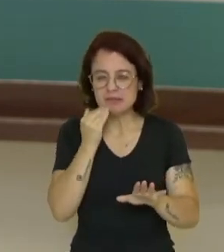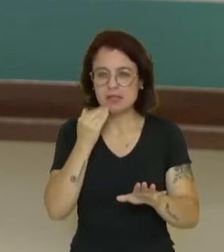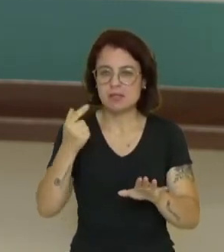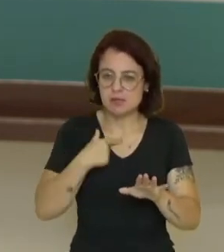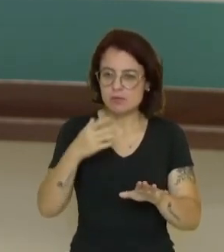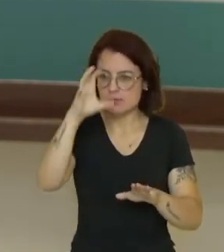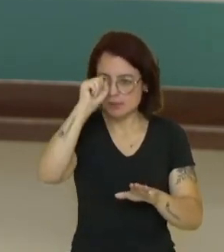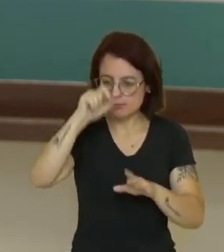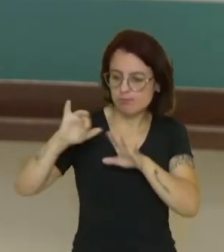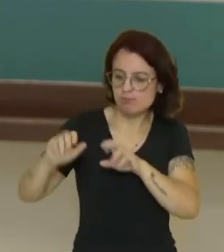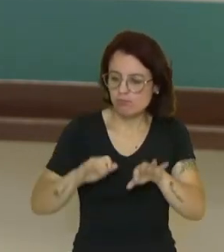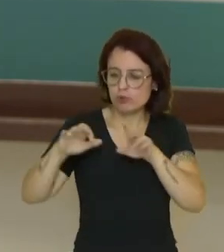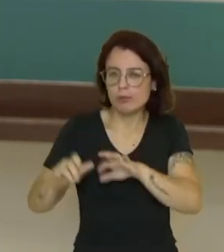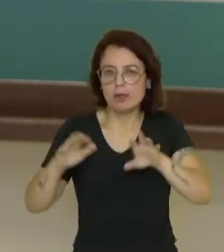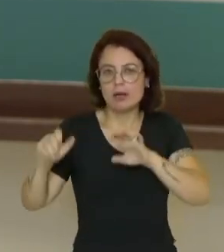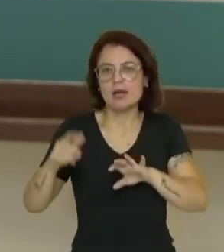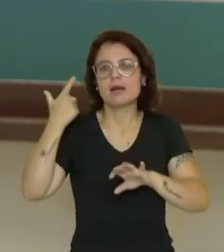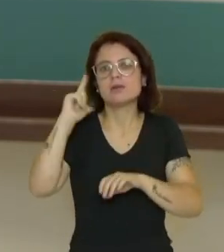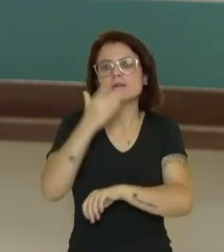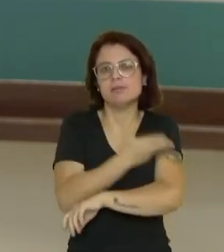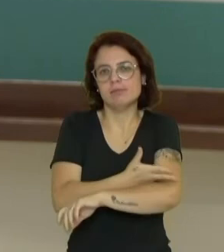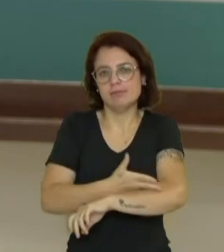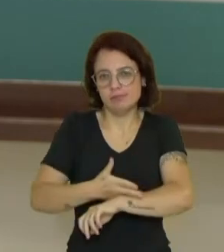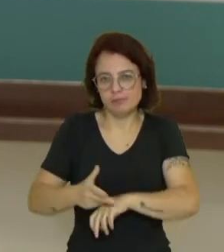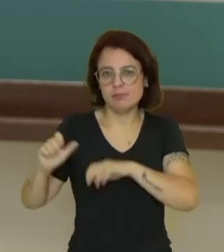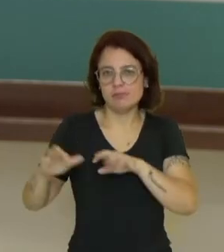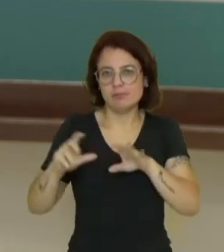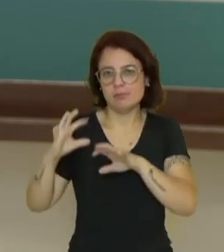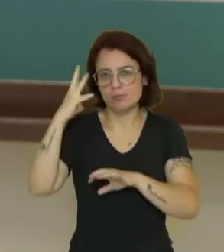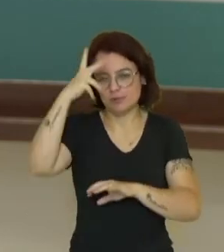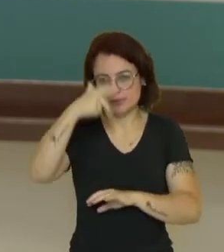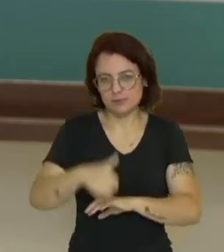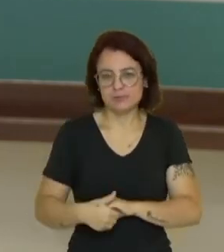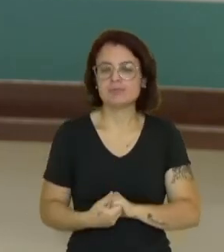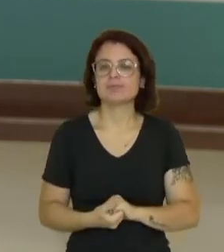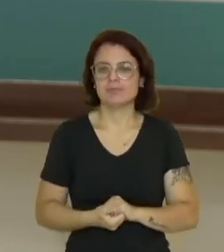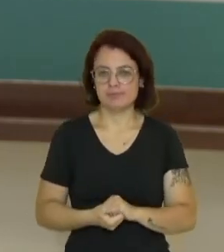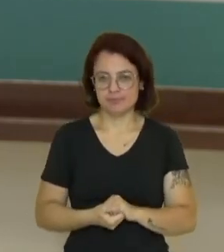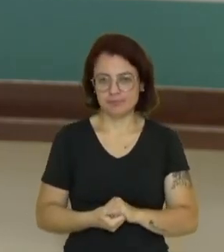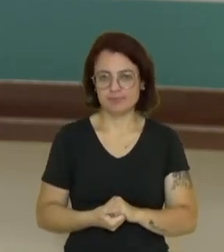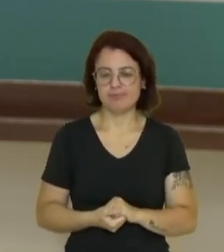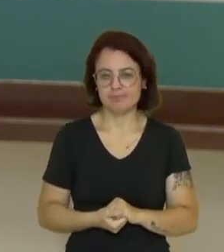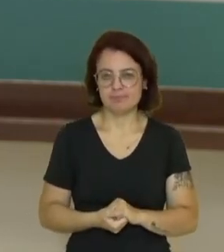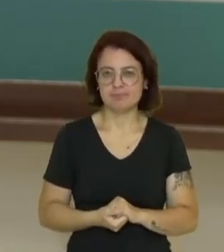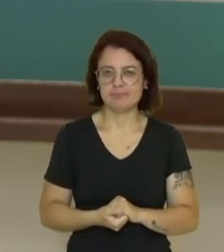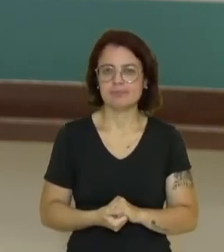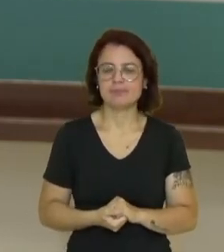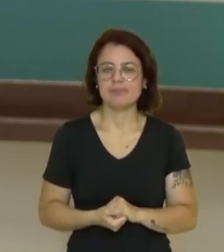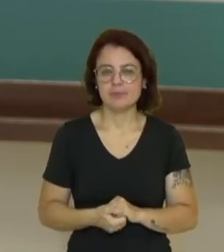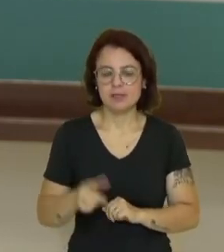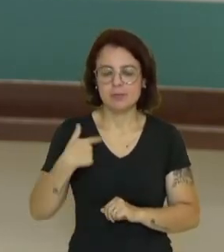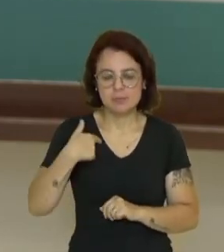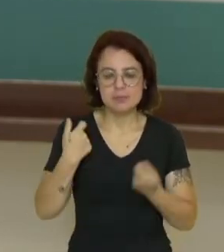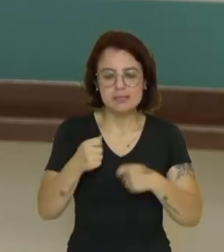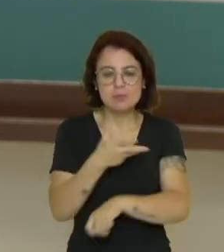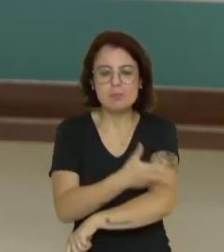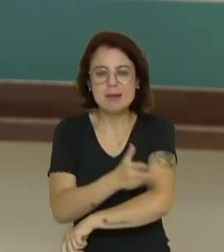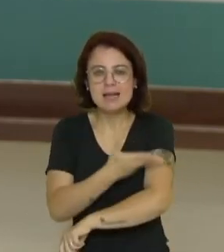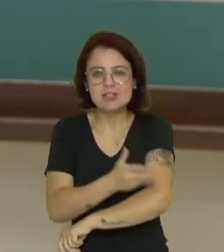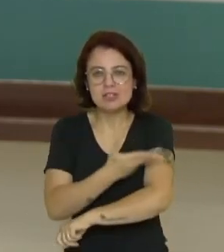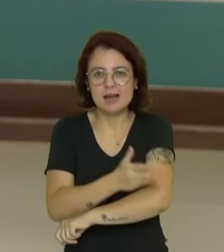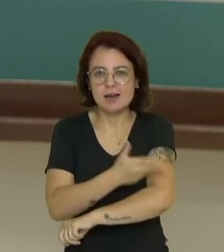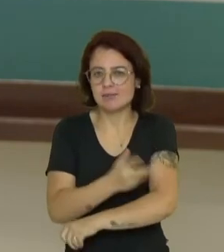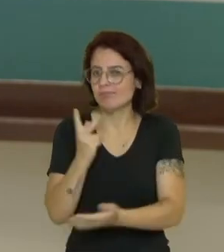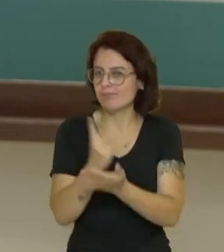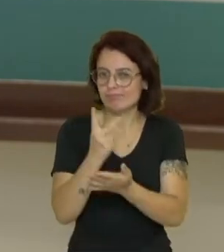aprendo e fico 10 anos sem tocar, depois eu posso até tentar, mas não vai sair aquela beleza também, né? Eu tenho que continuar.